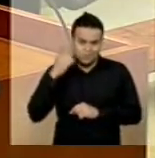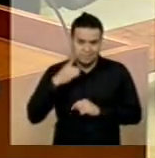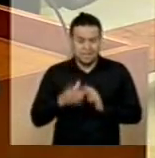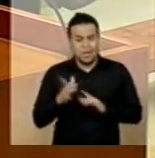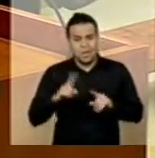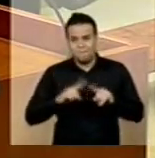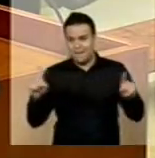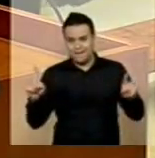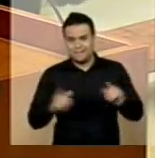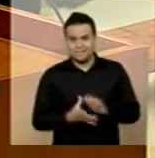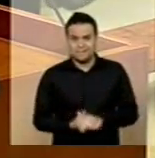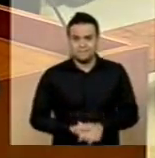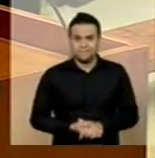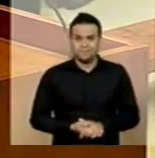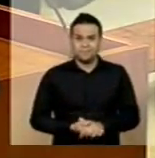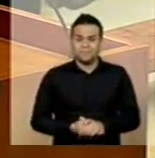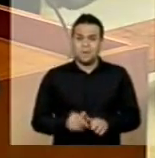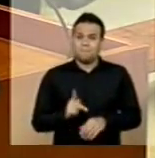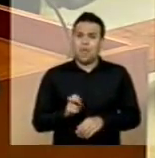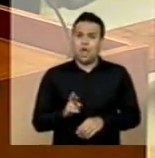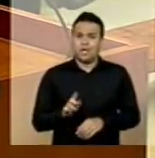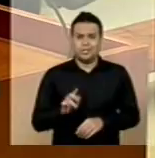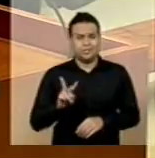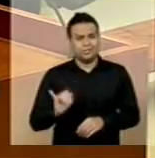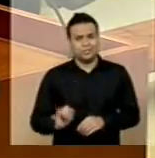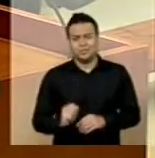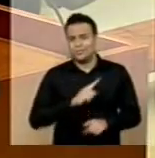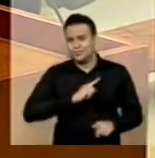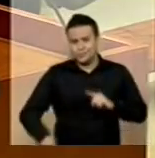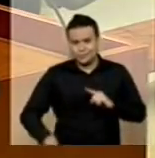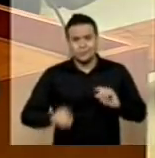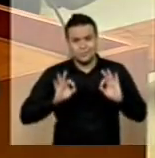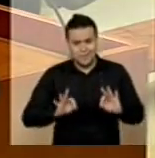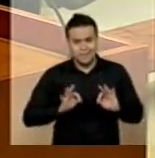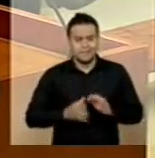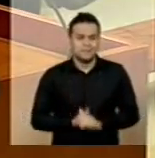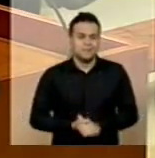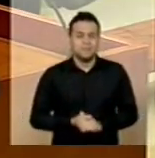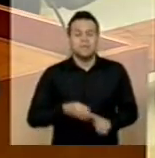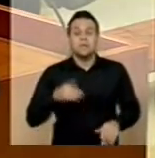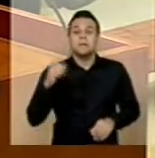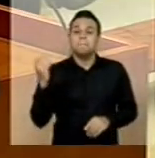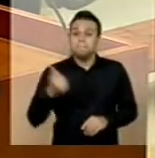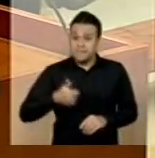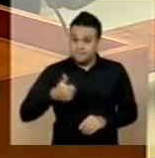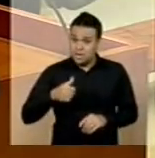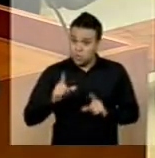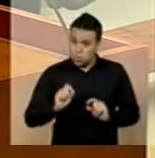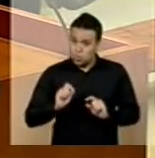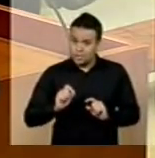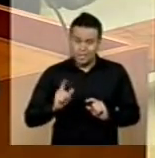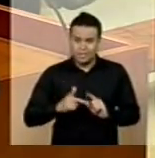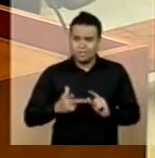nenhuma das suas prerrogativas, só as suas proibições. Então, primeiro, se deve afastar com veemência